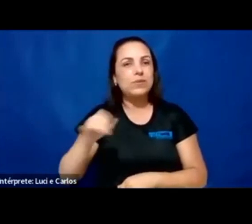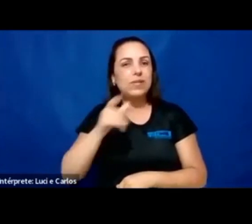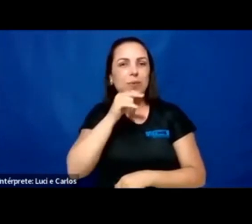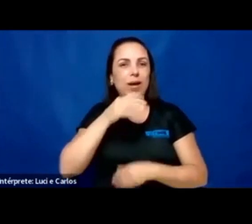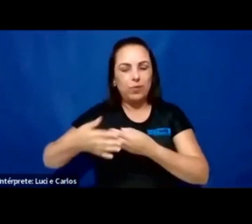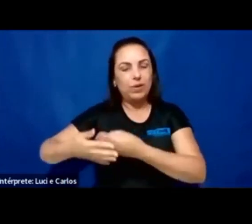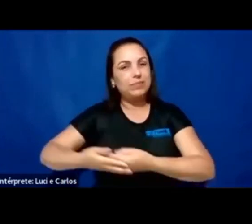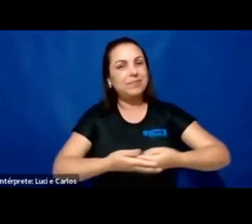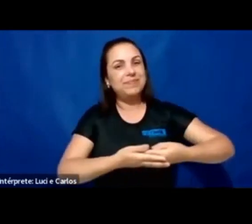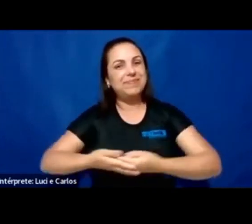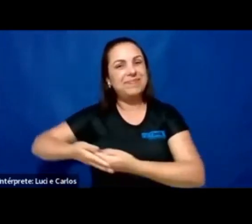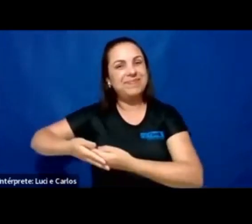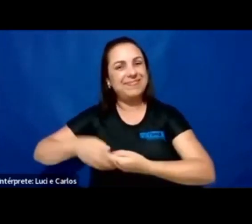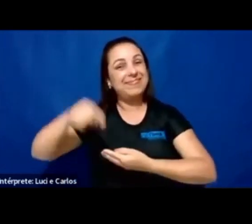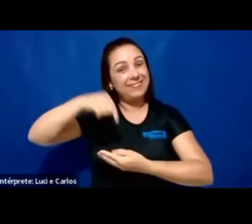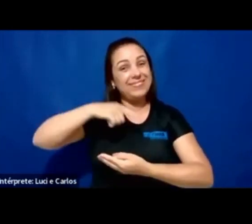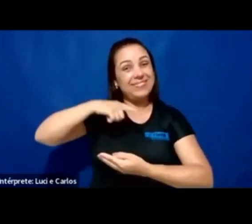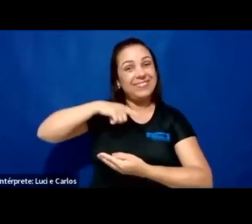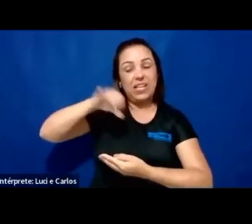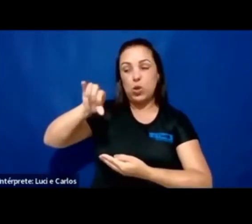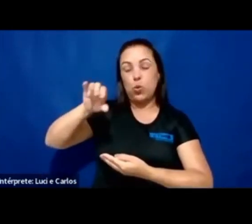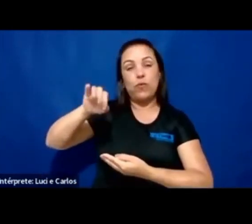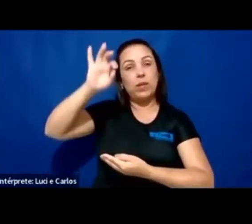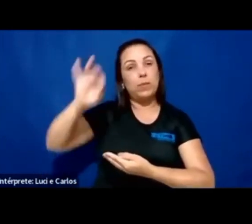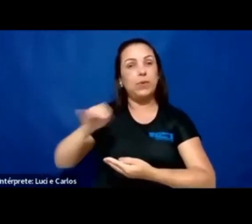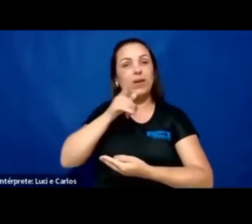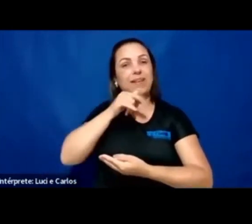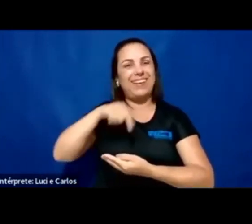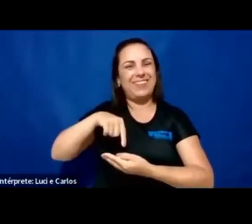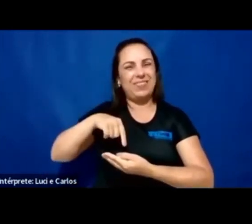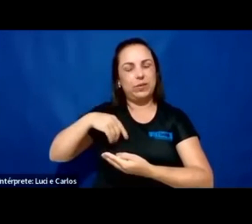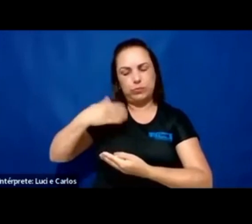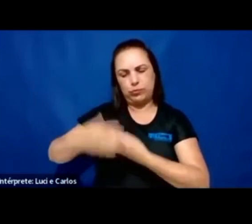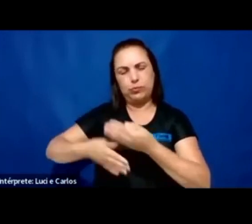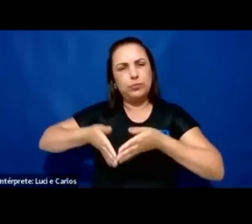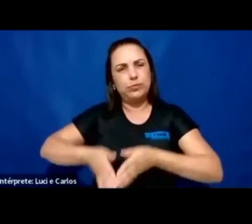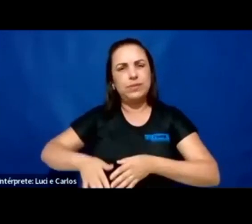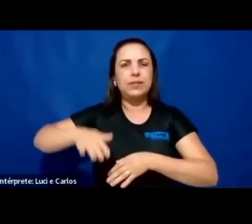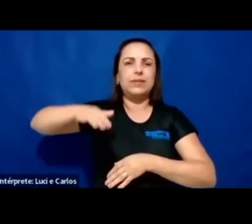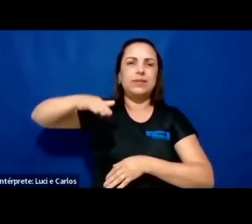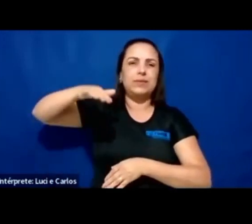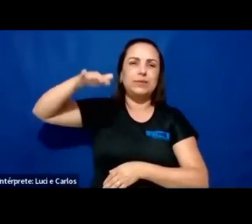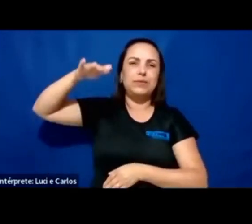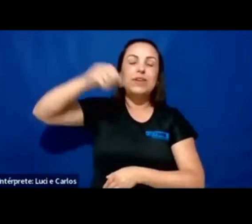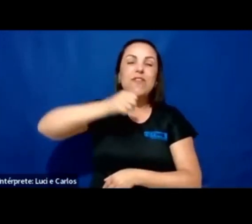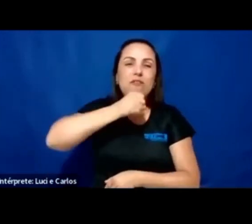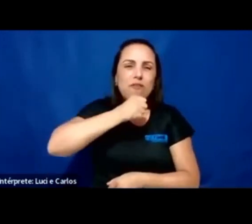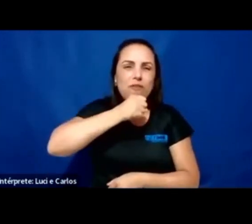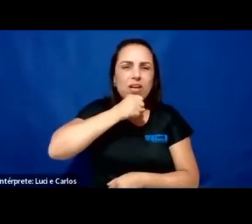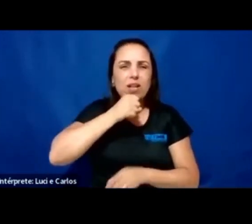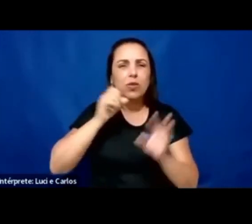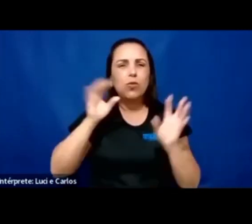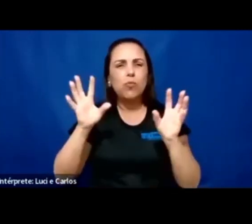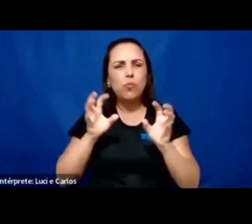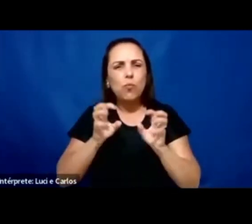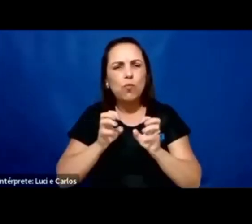envelhece, você vai perdendo água, você vai envelhecendo. Às vezes uma pessoa idosa, se você comparar um bebê com uma pessoa idosa, uma